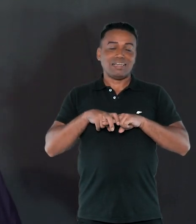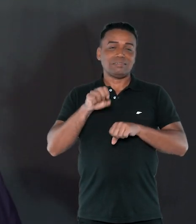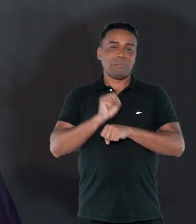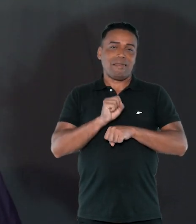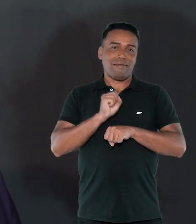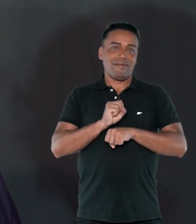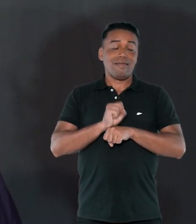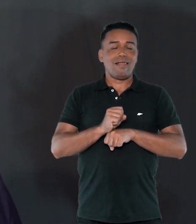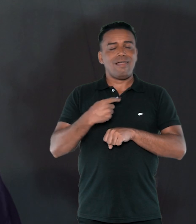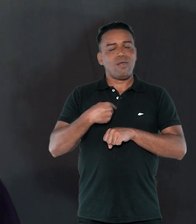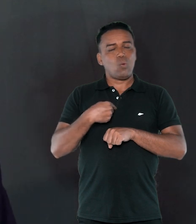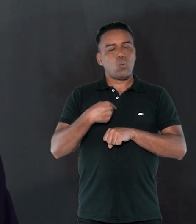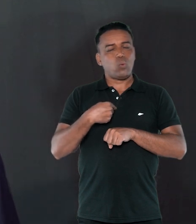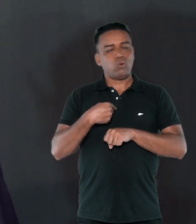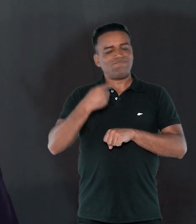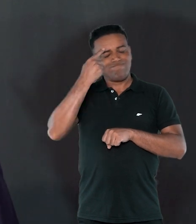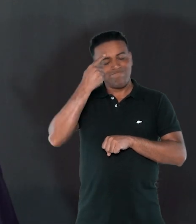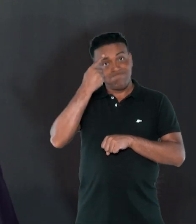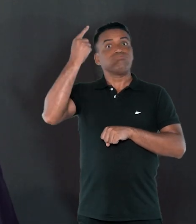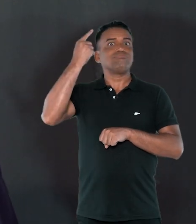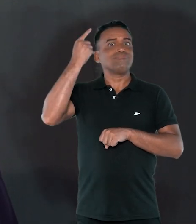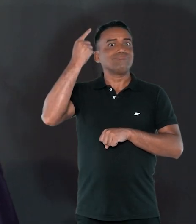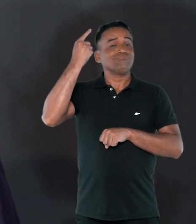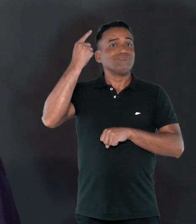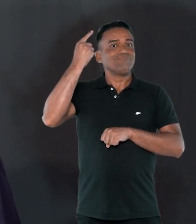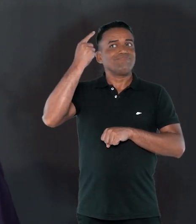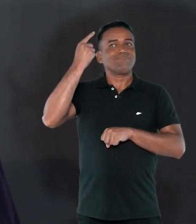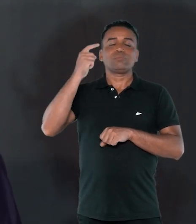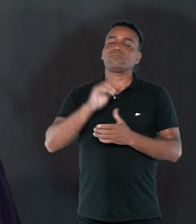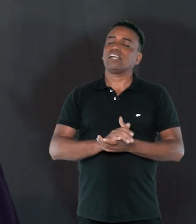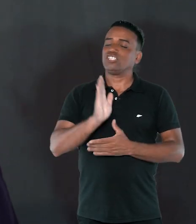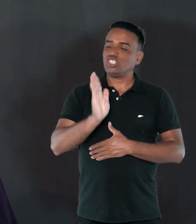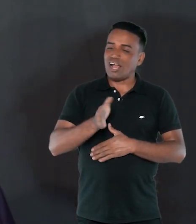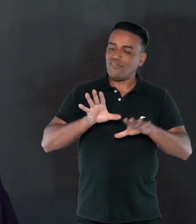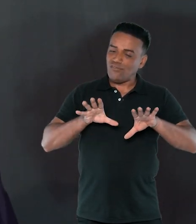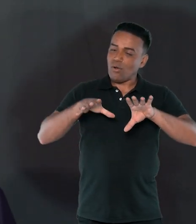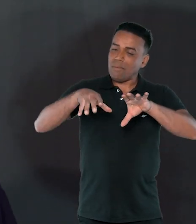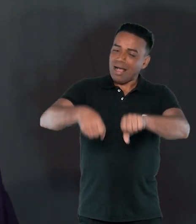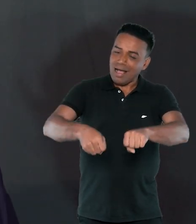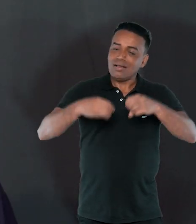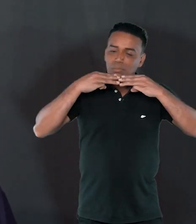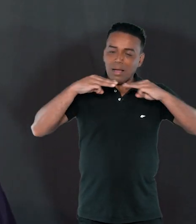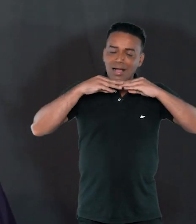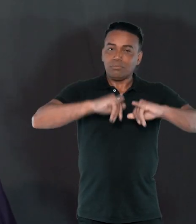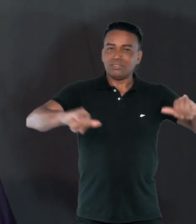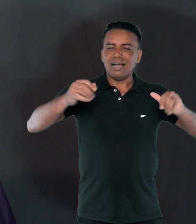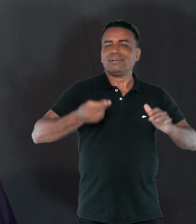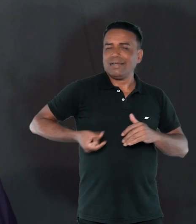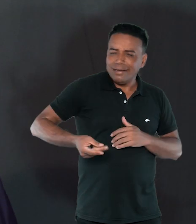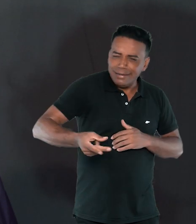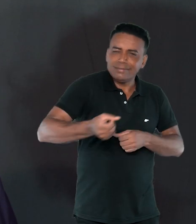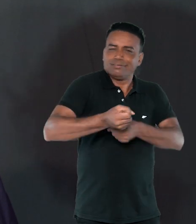que eu tive um estalo muito grande. Eu já tinha me formado, né, em publicidade, eu já trabalhava há muitos